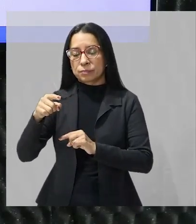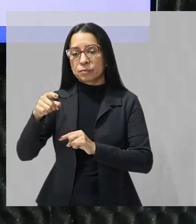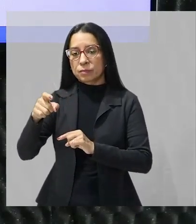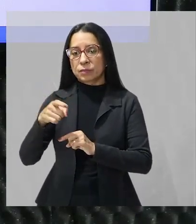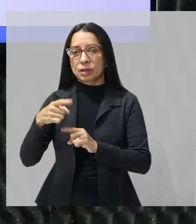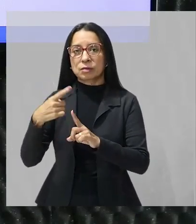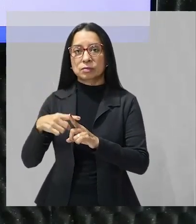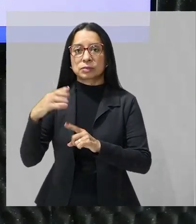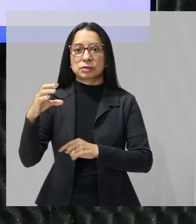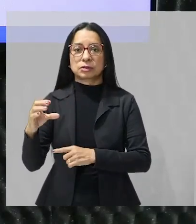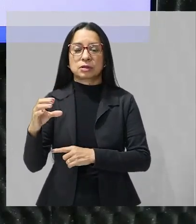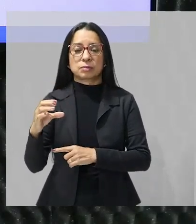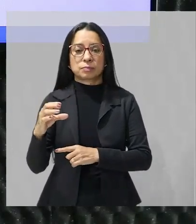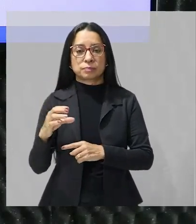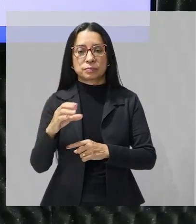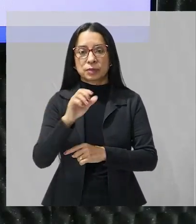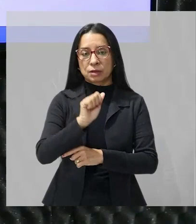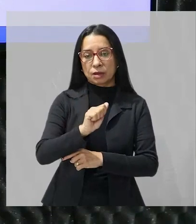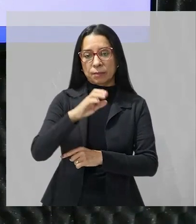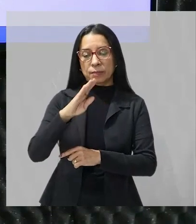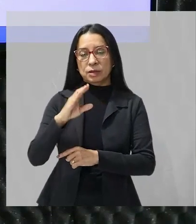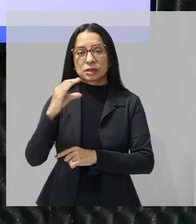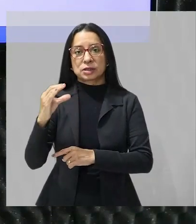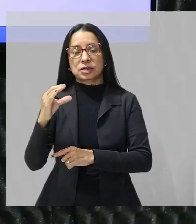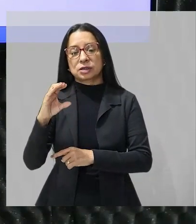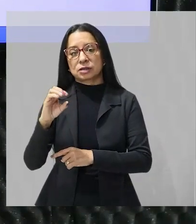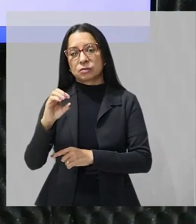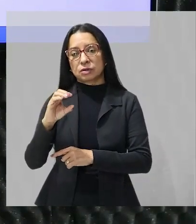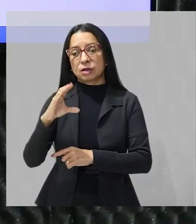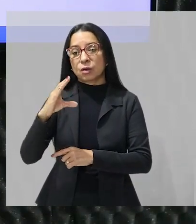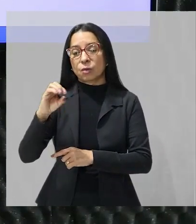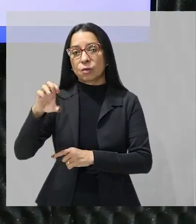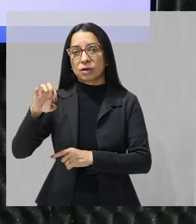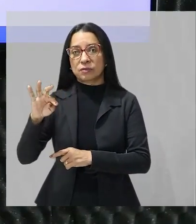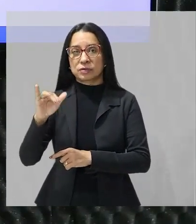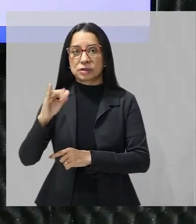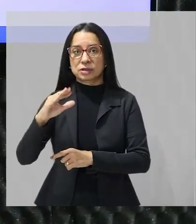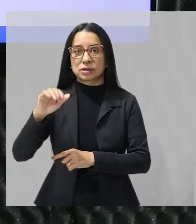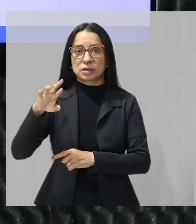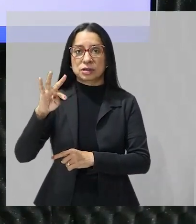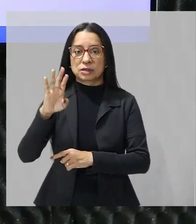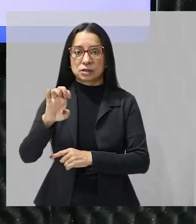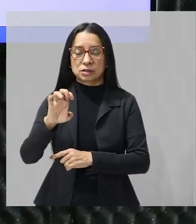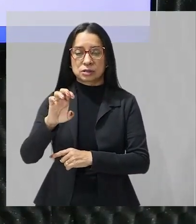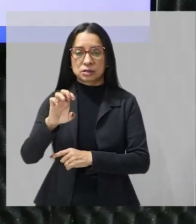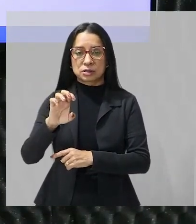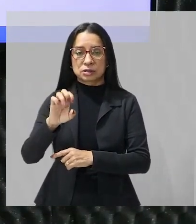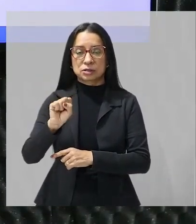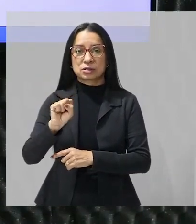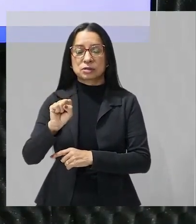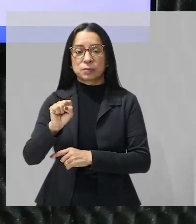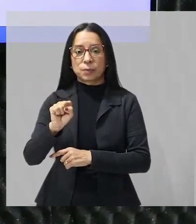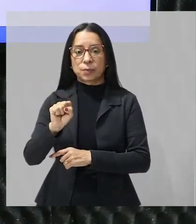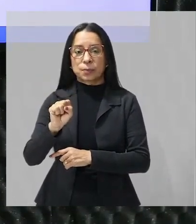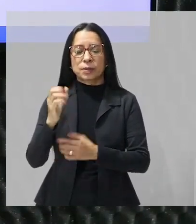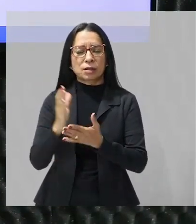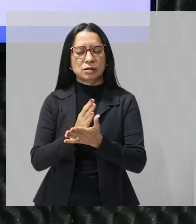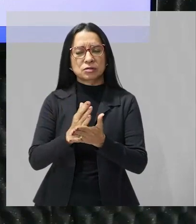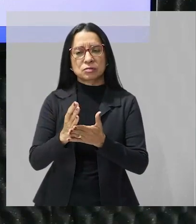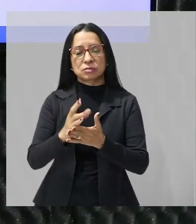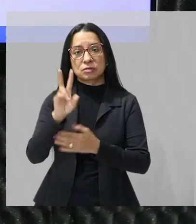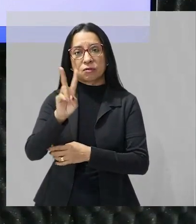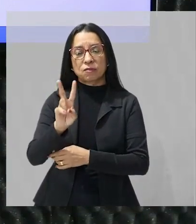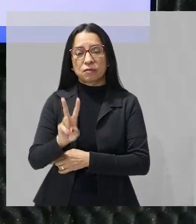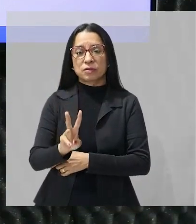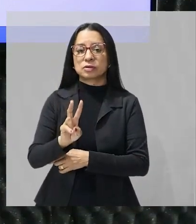e c são coeficientes, x e y são as nossas variáveis. Às vezes, no lugar do y,